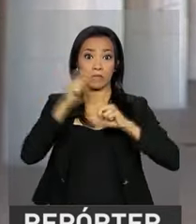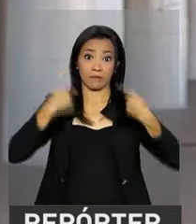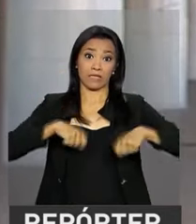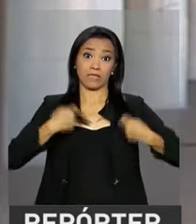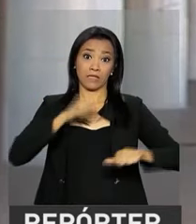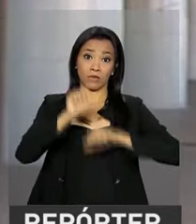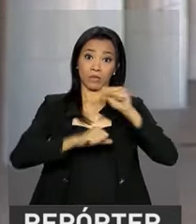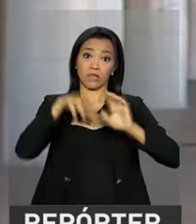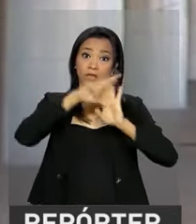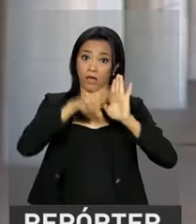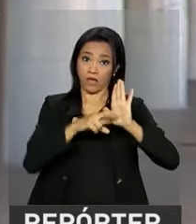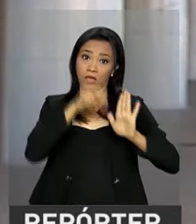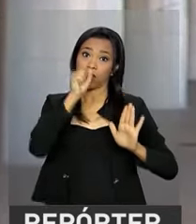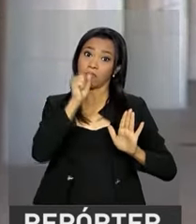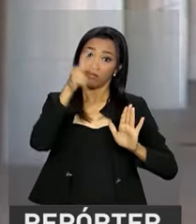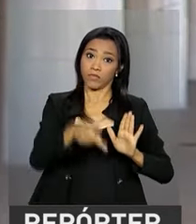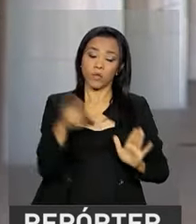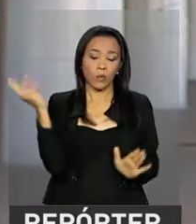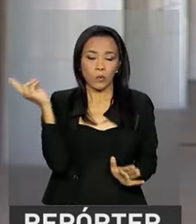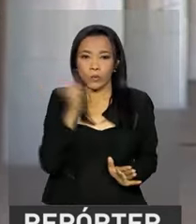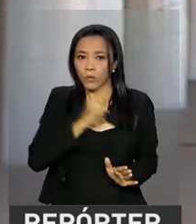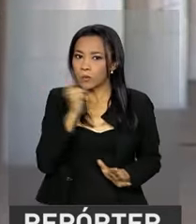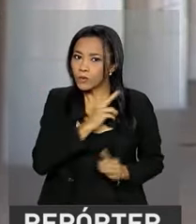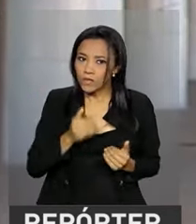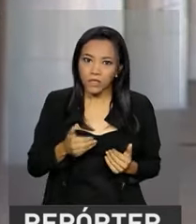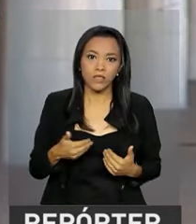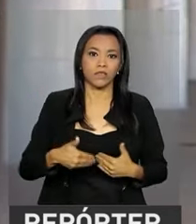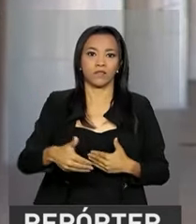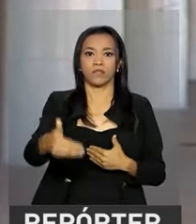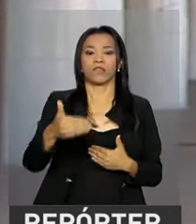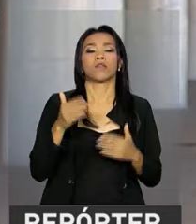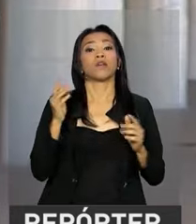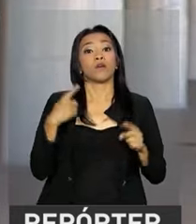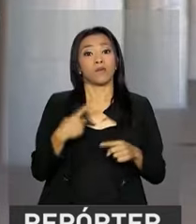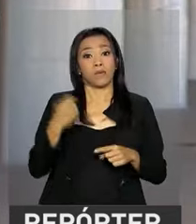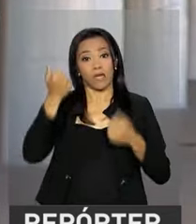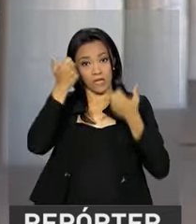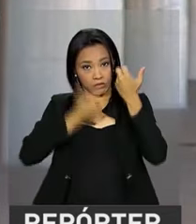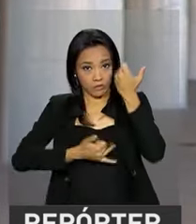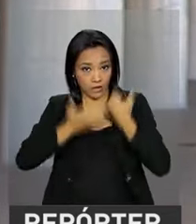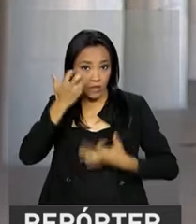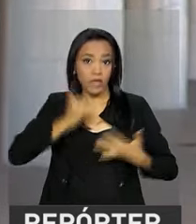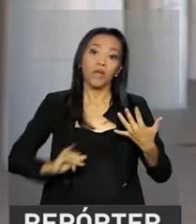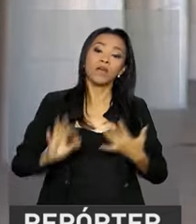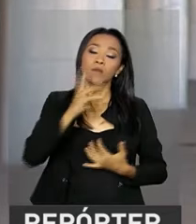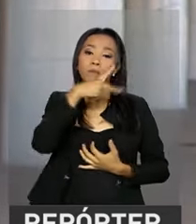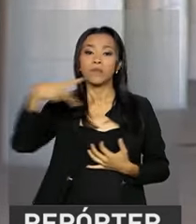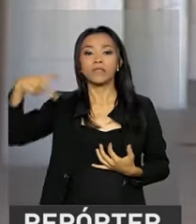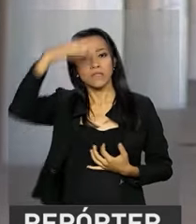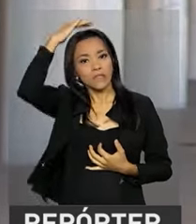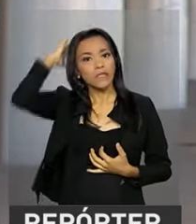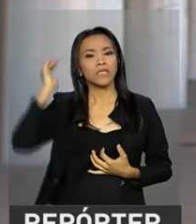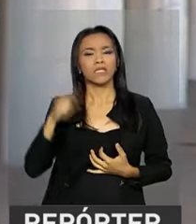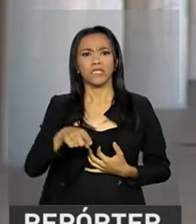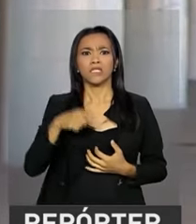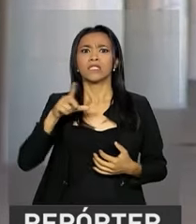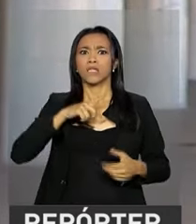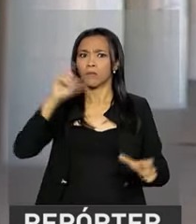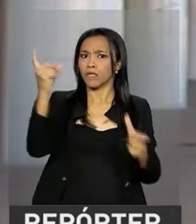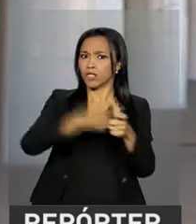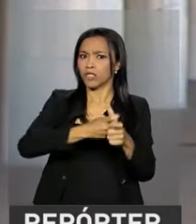social de forma urgente já que nas palavras do presidente o rombo nas contas do sistema